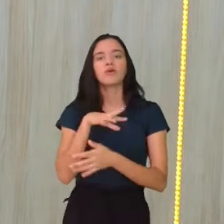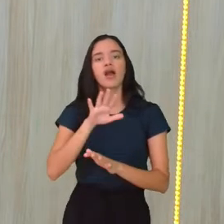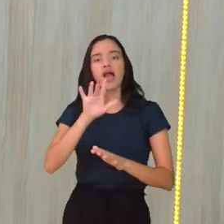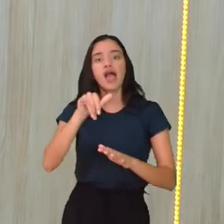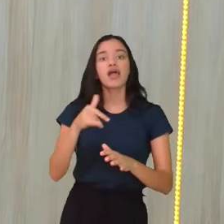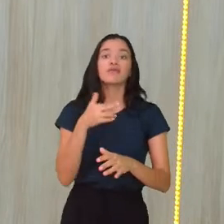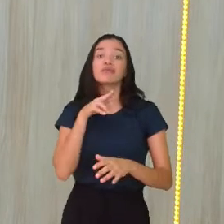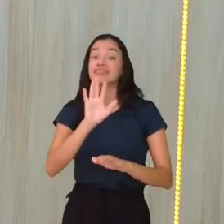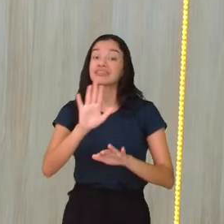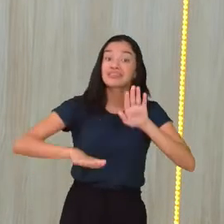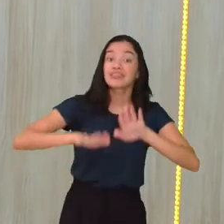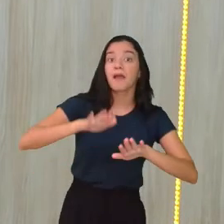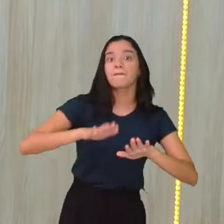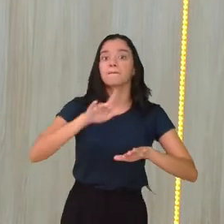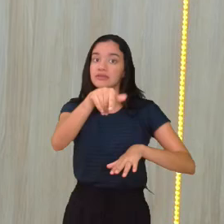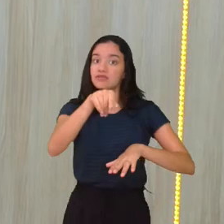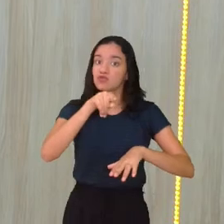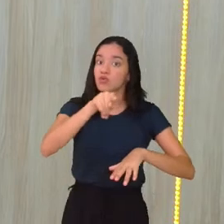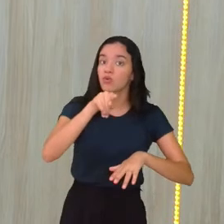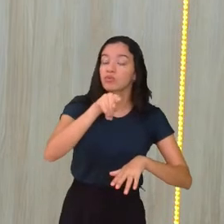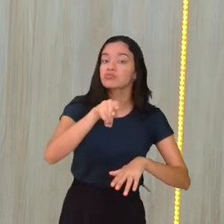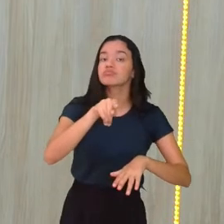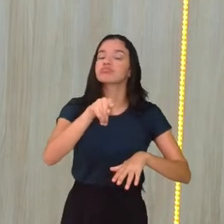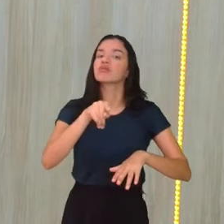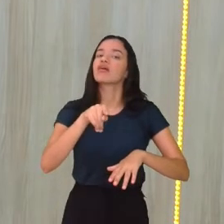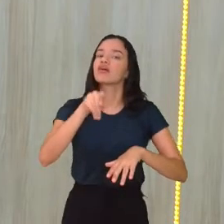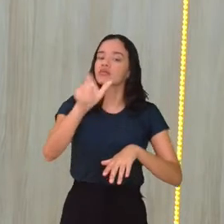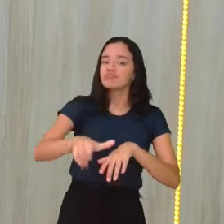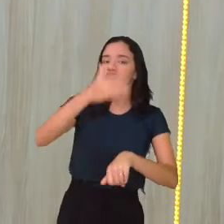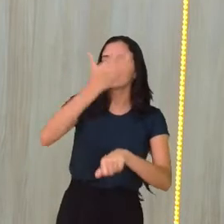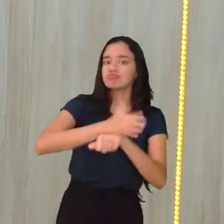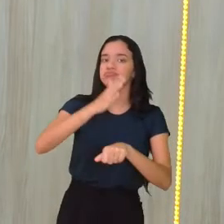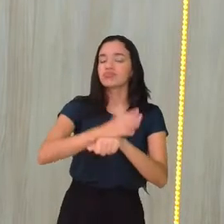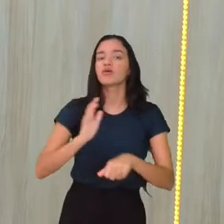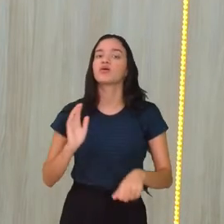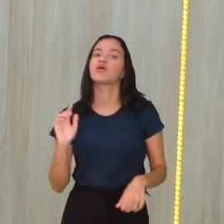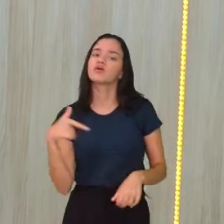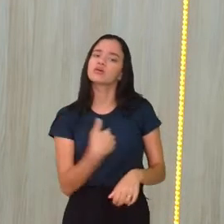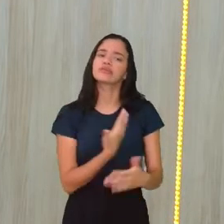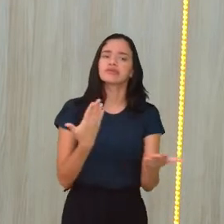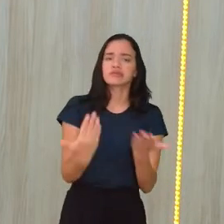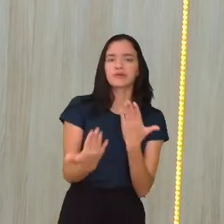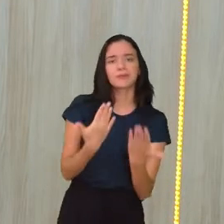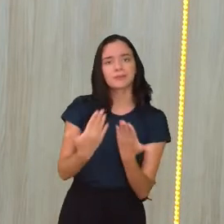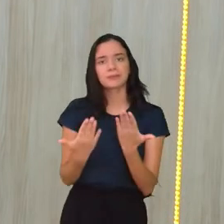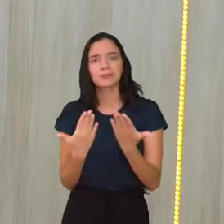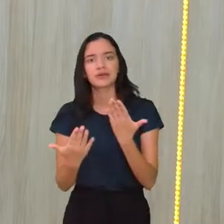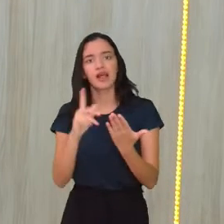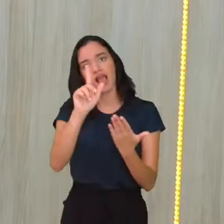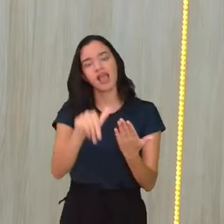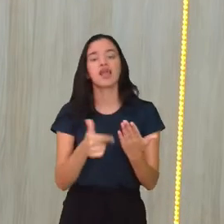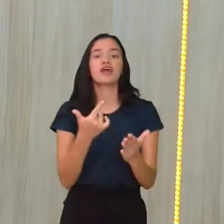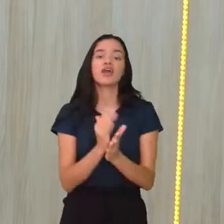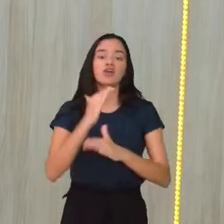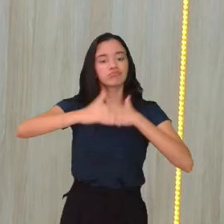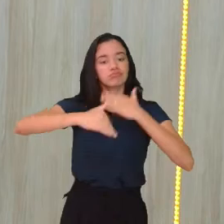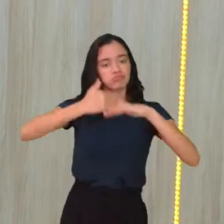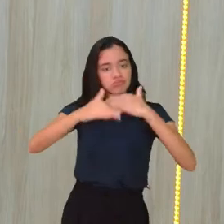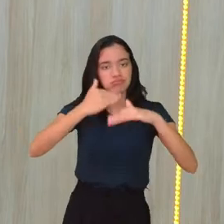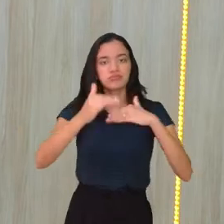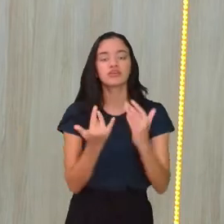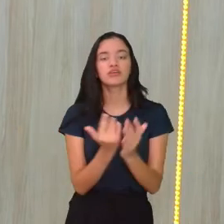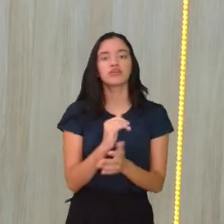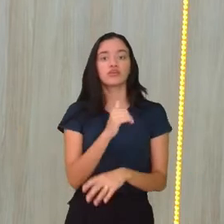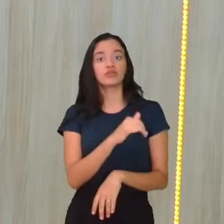ali depende só de você, né? Só do atleta. Então, quando a gente vai comparar aí, né, o desempenho